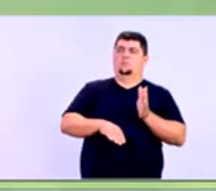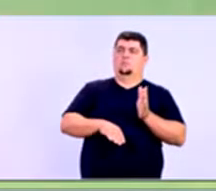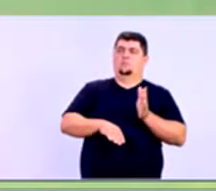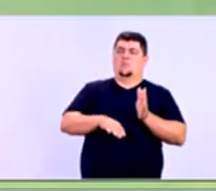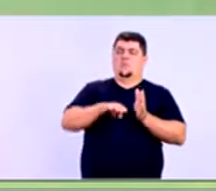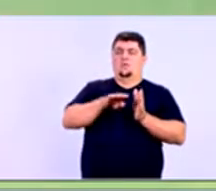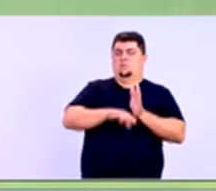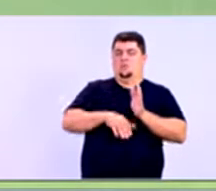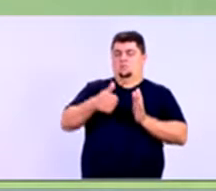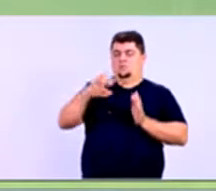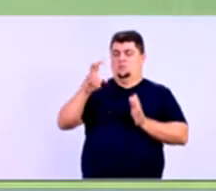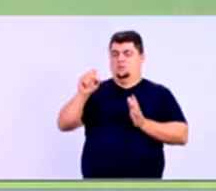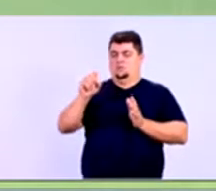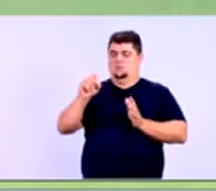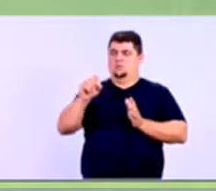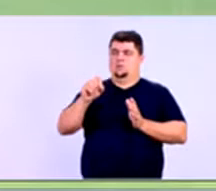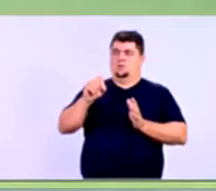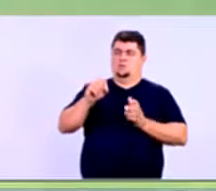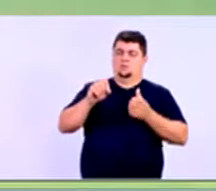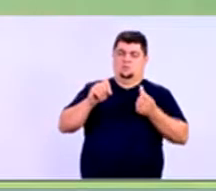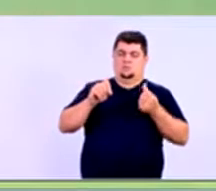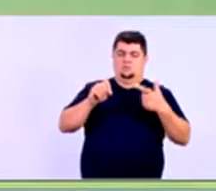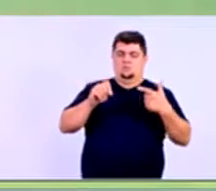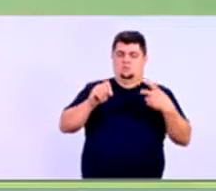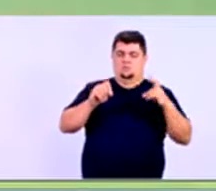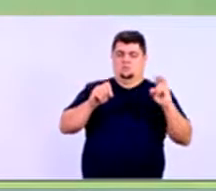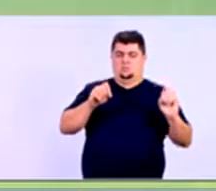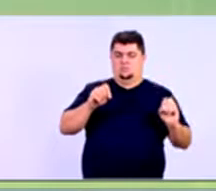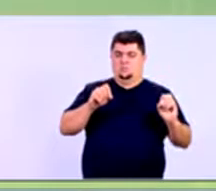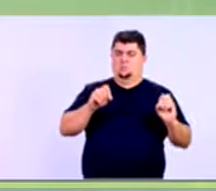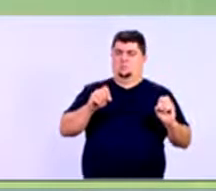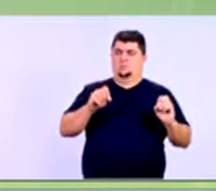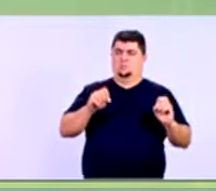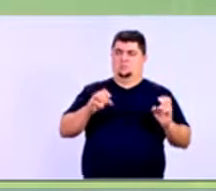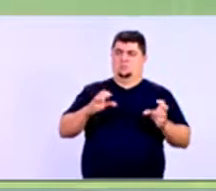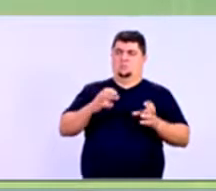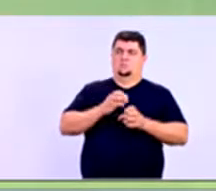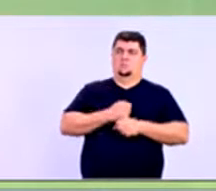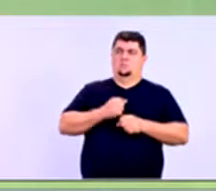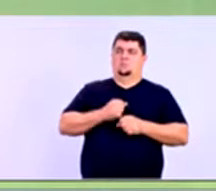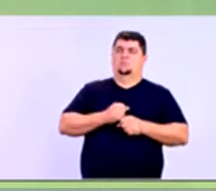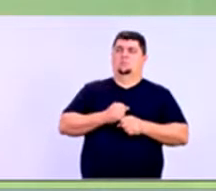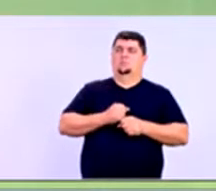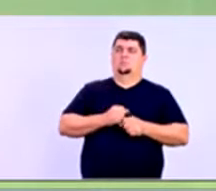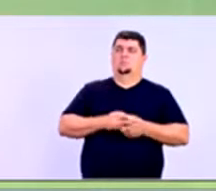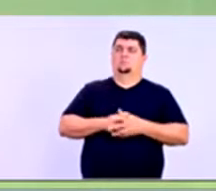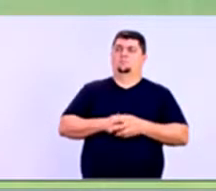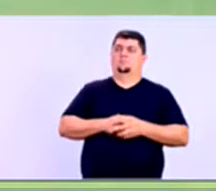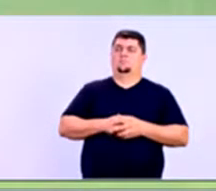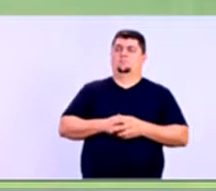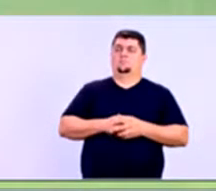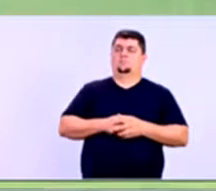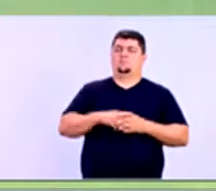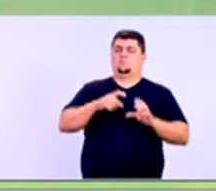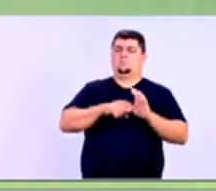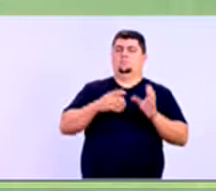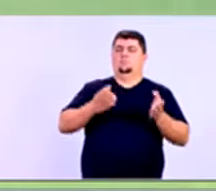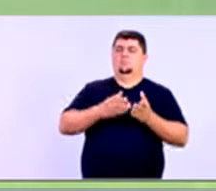150. Então, desses 150, se eu paguei 62, observe que eu estou